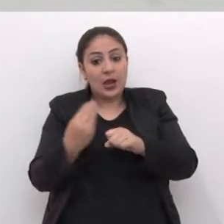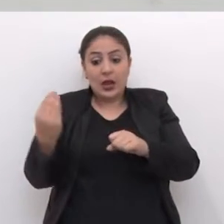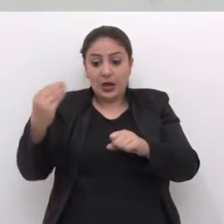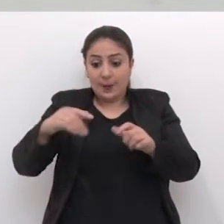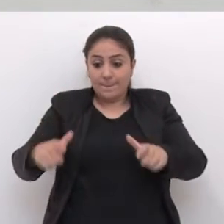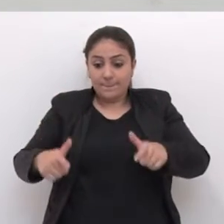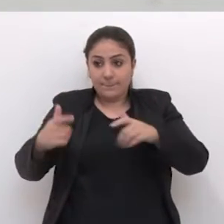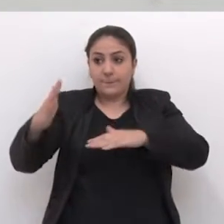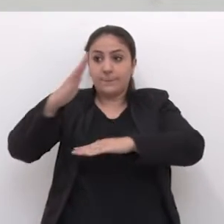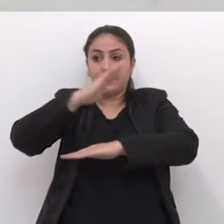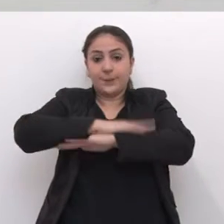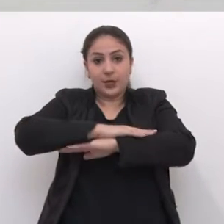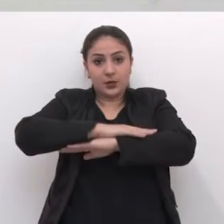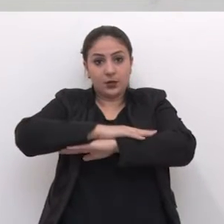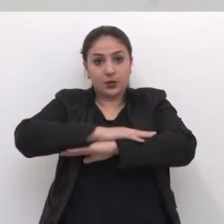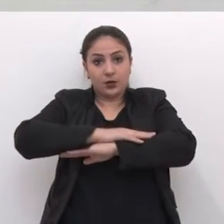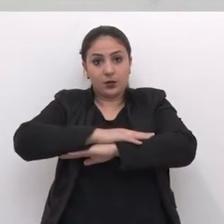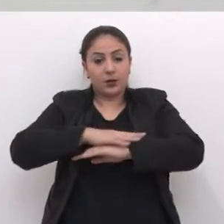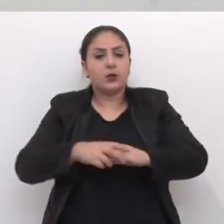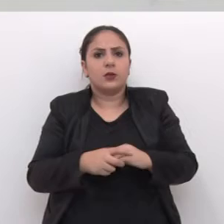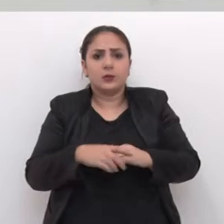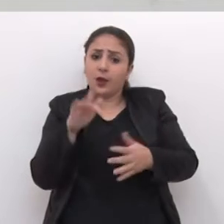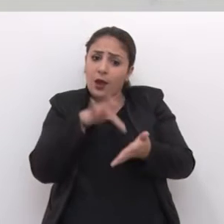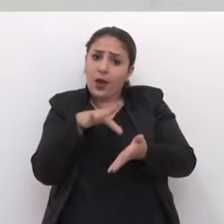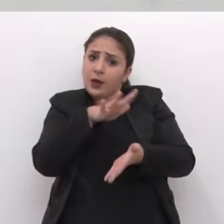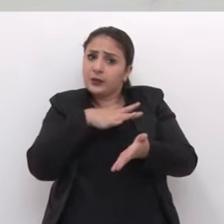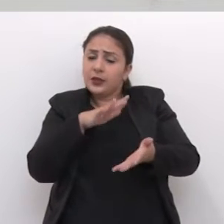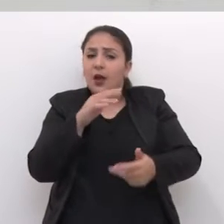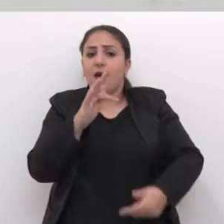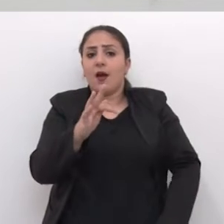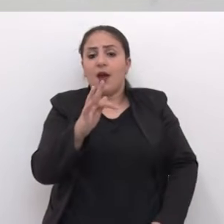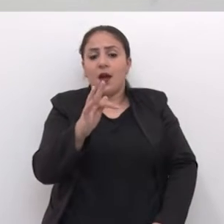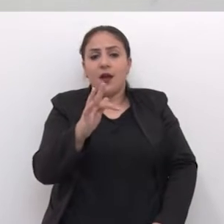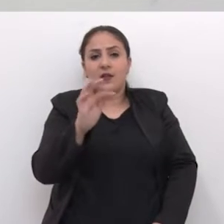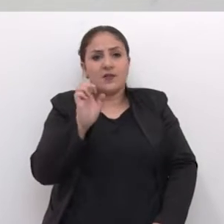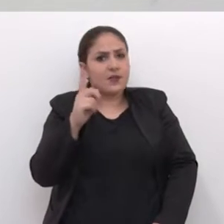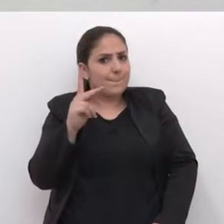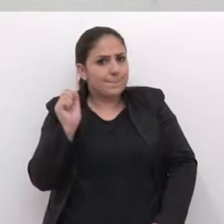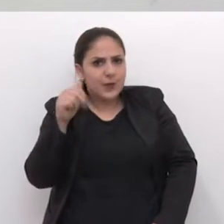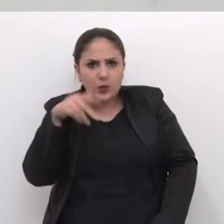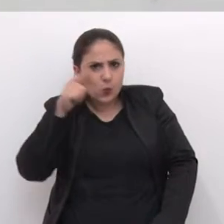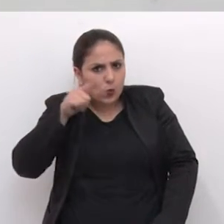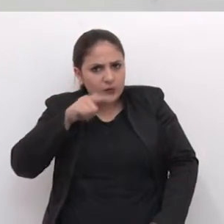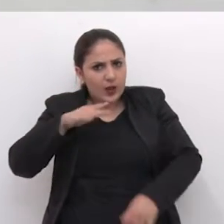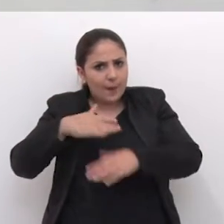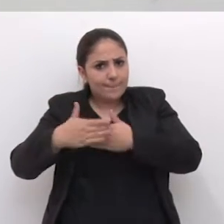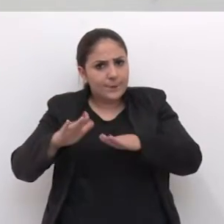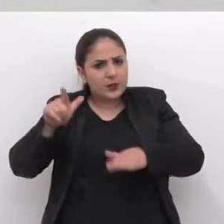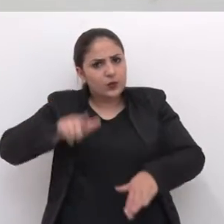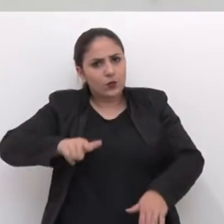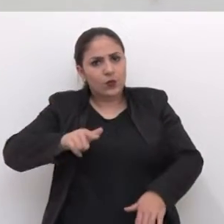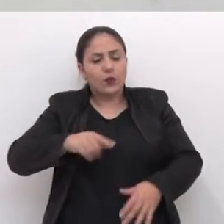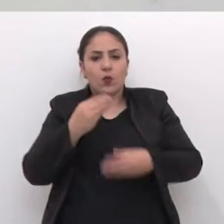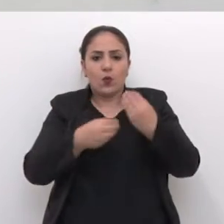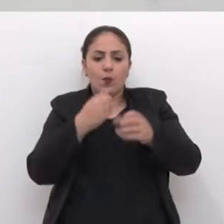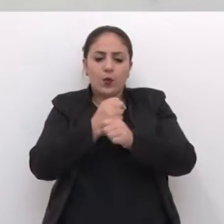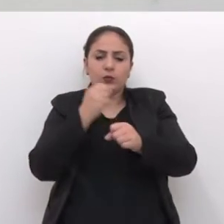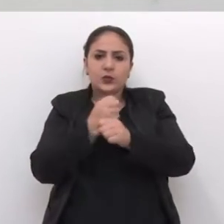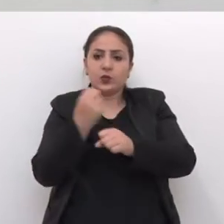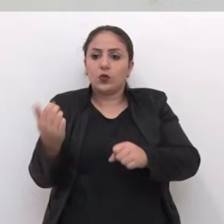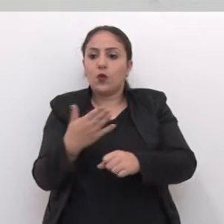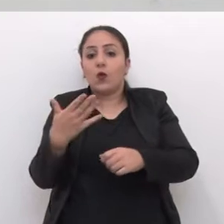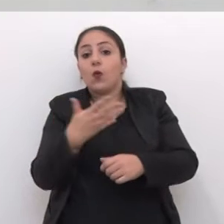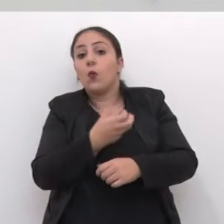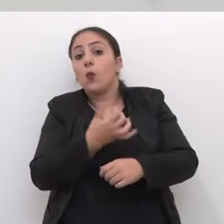obra e daí em cima do poço eles vão fechar o poço. E na realidade, a FEPAM não vai mais abrir poço, não consegue mais abrir poço. E como estão